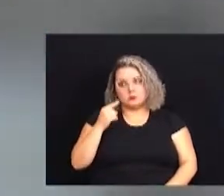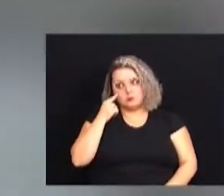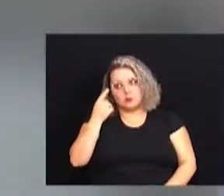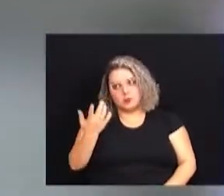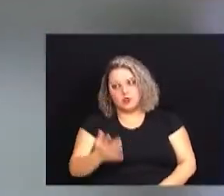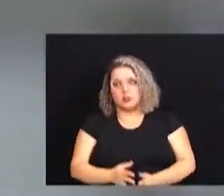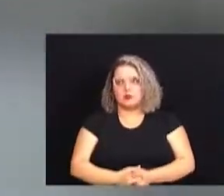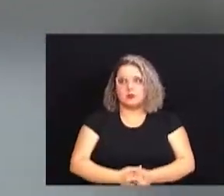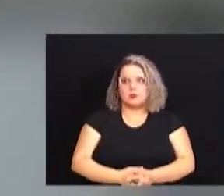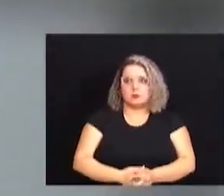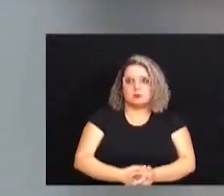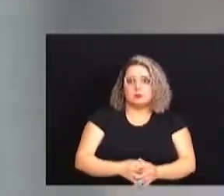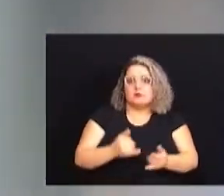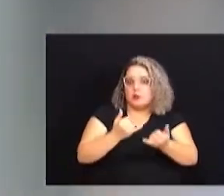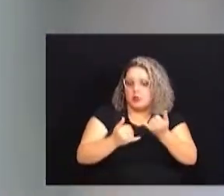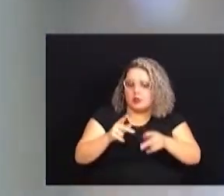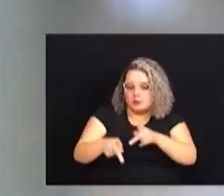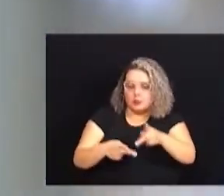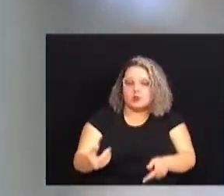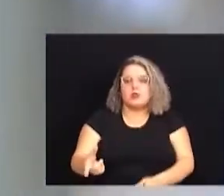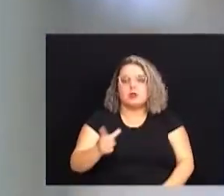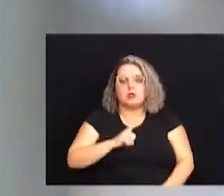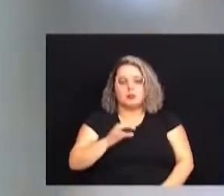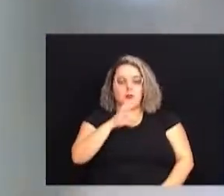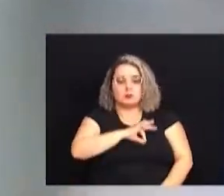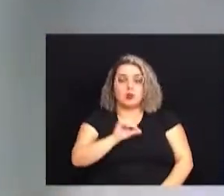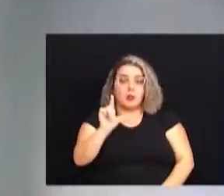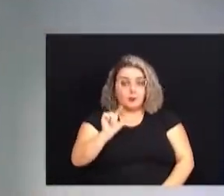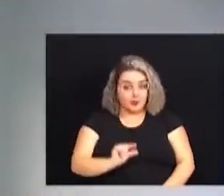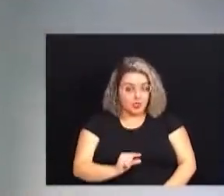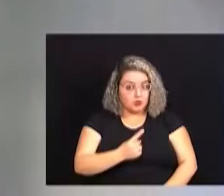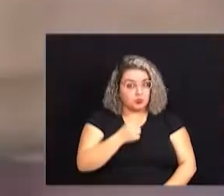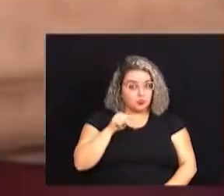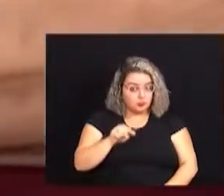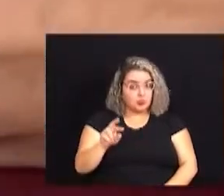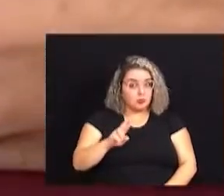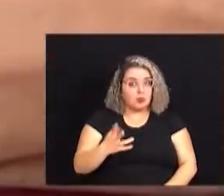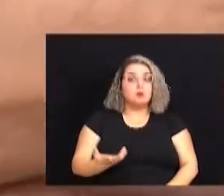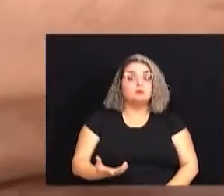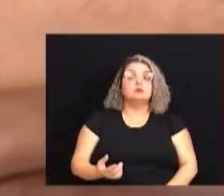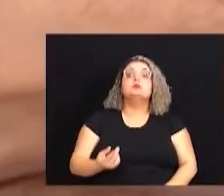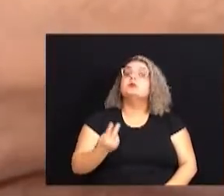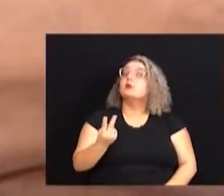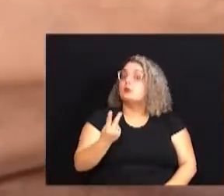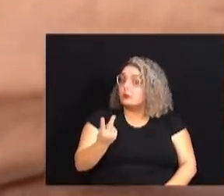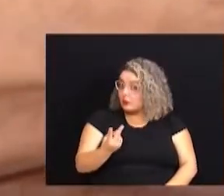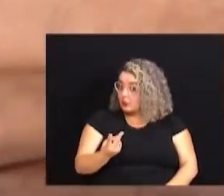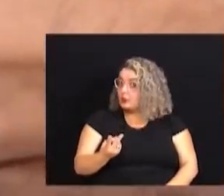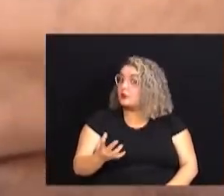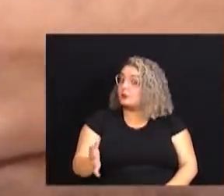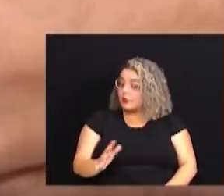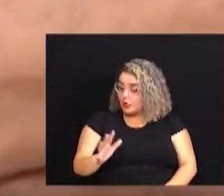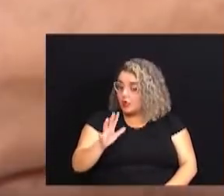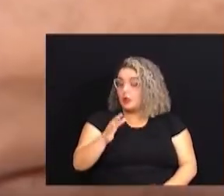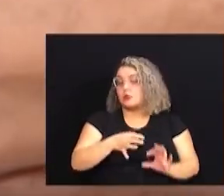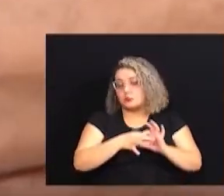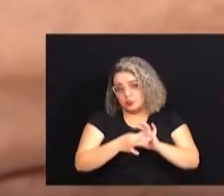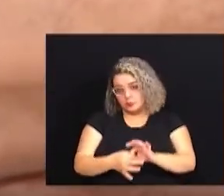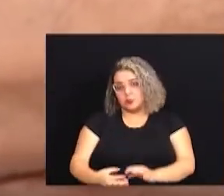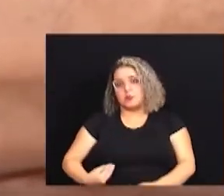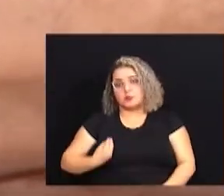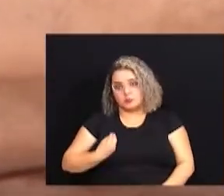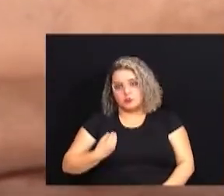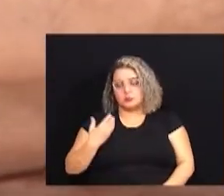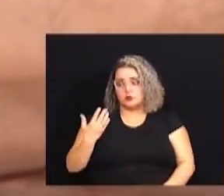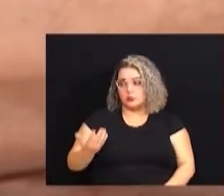você considerar que metade da população brasileira tem uma renda inferior a R$1.000, então é um valor significativo